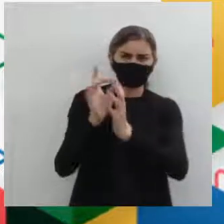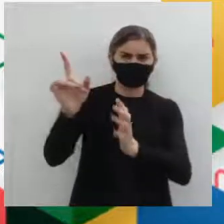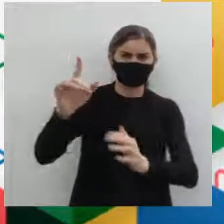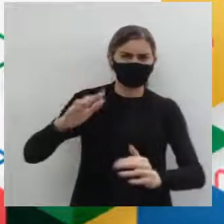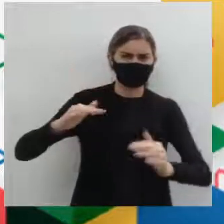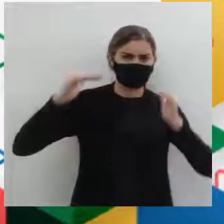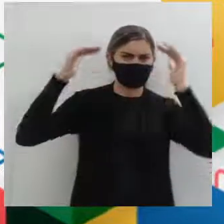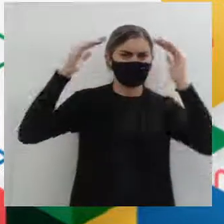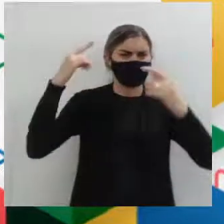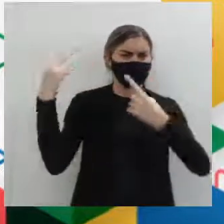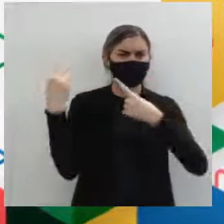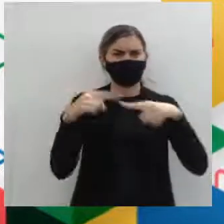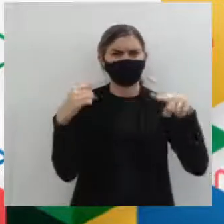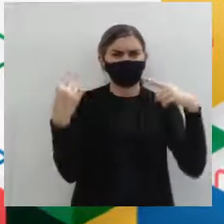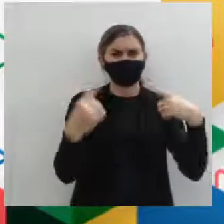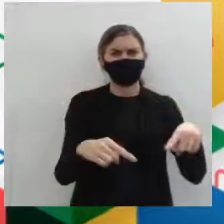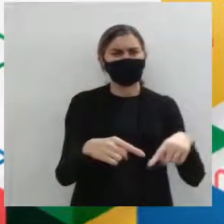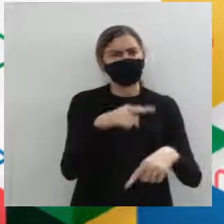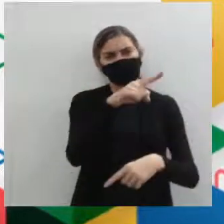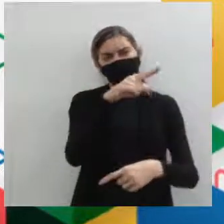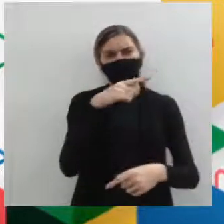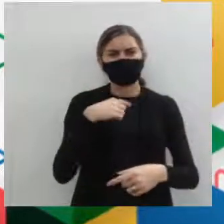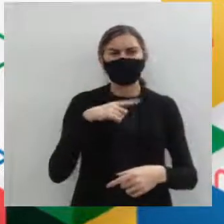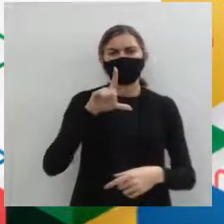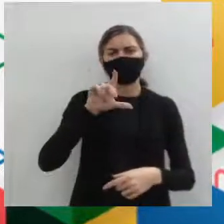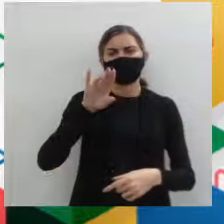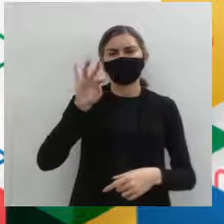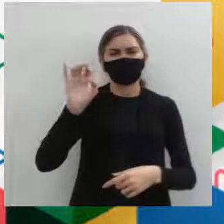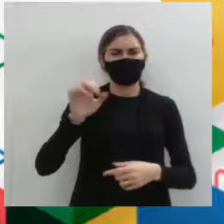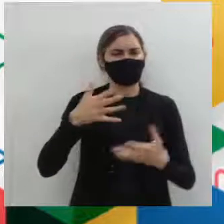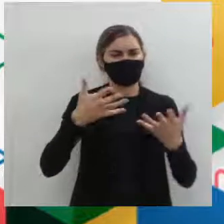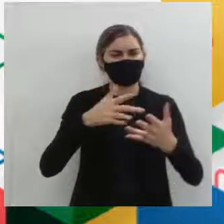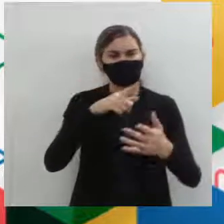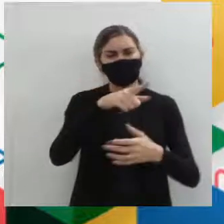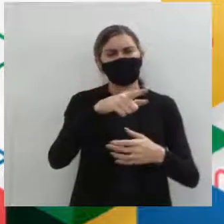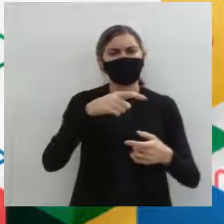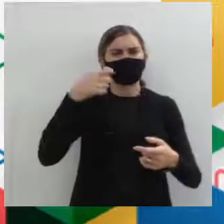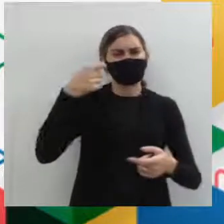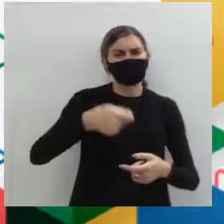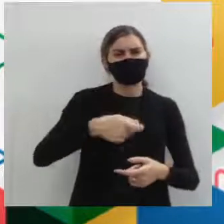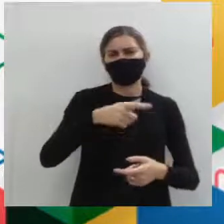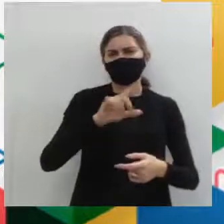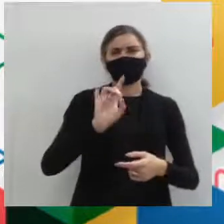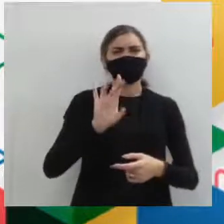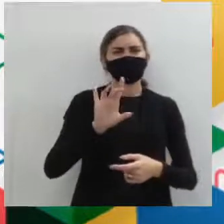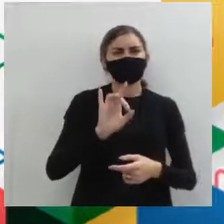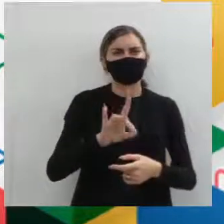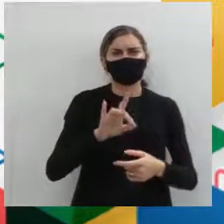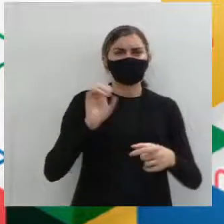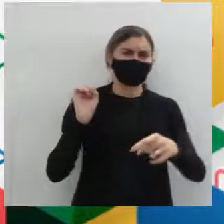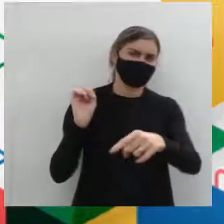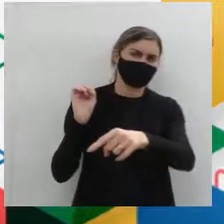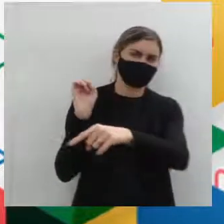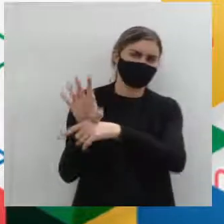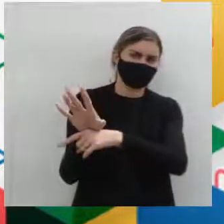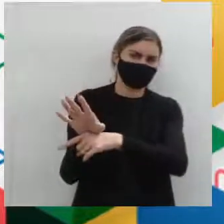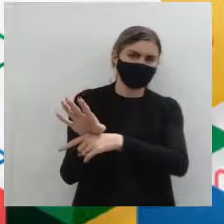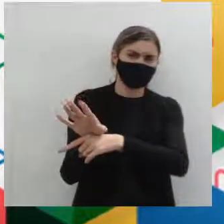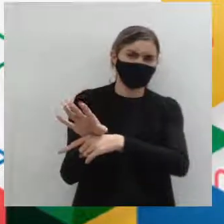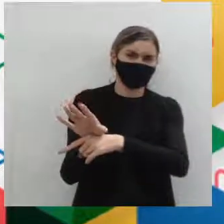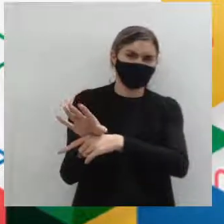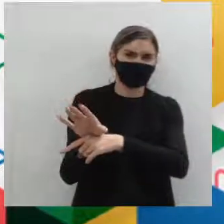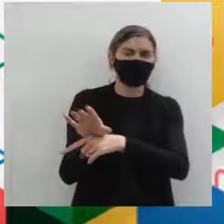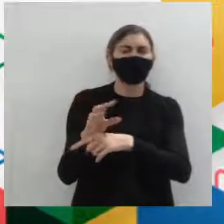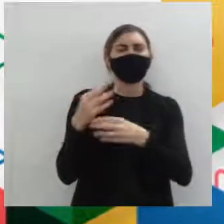reagiu, exigindo uma retratação de Lutero, que não apenas desobedeceu às